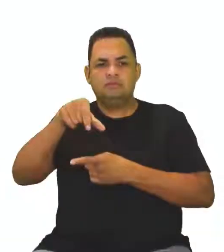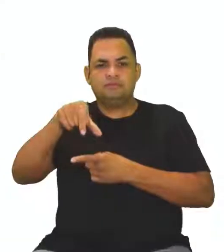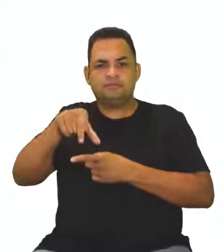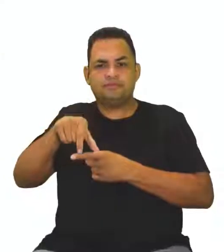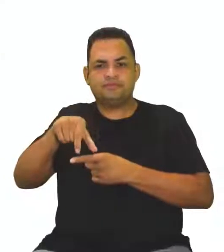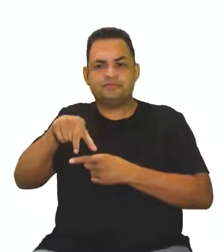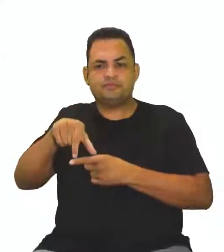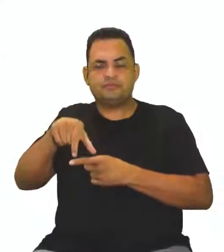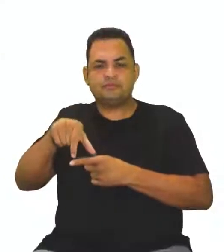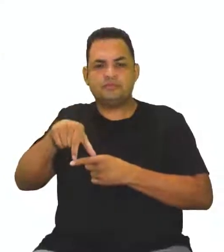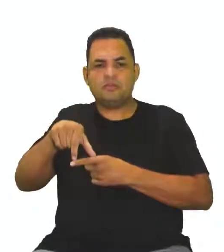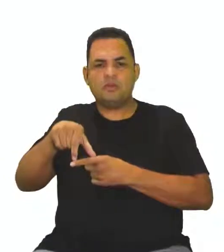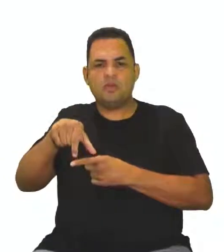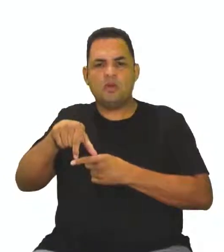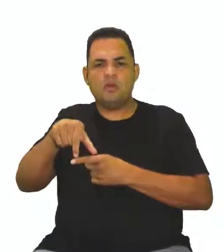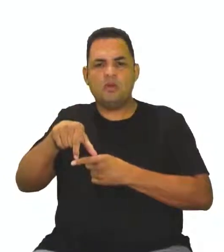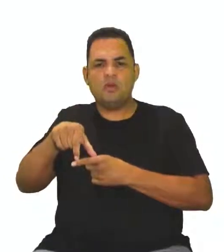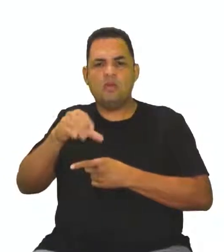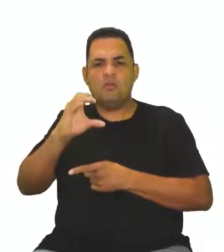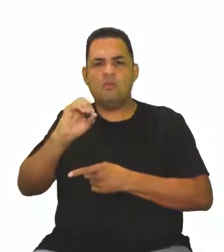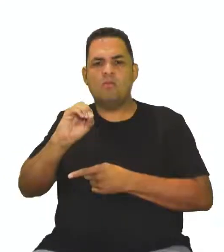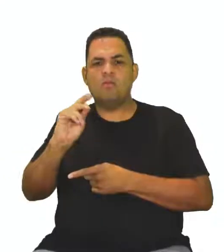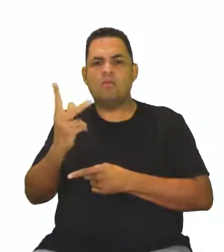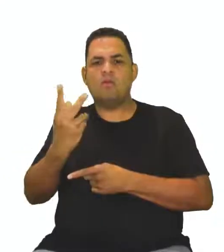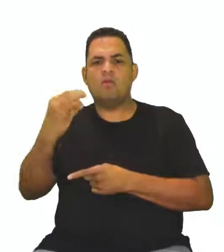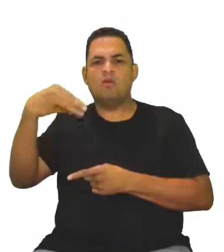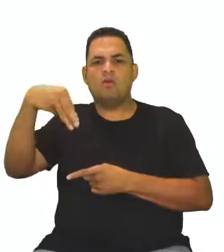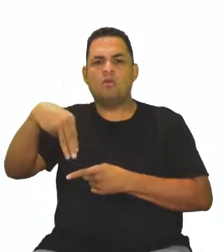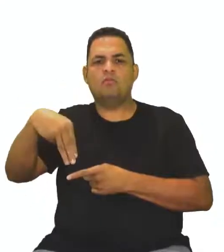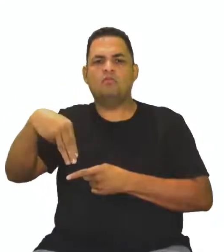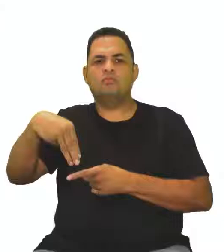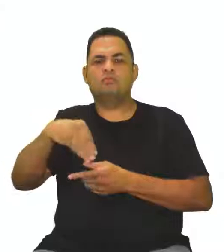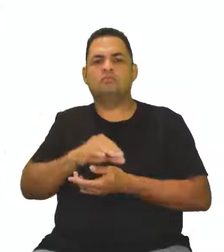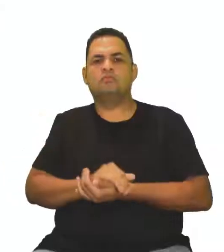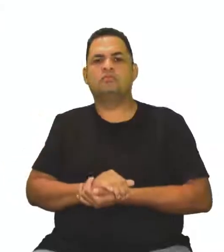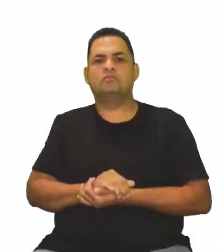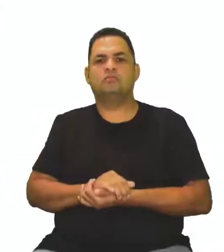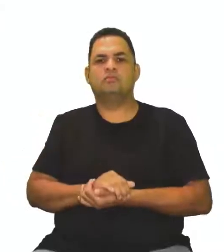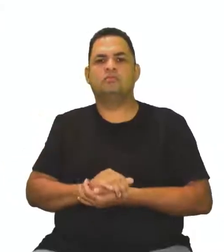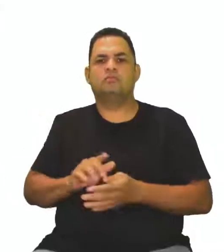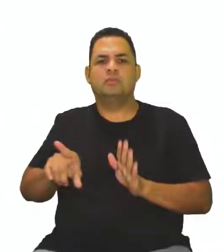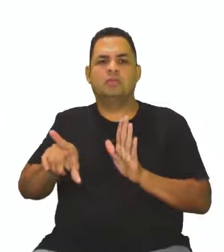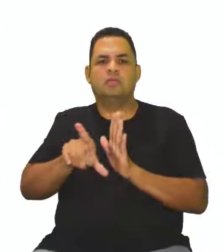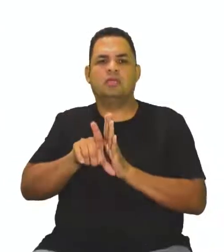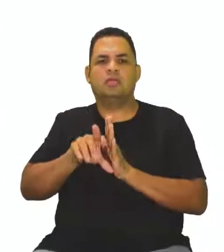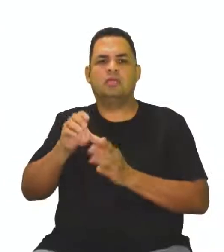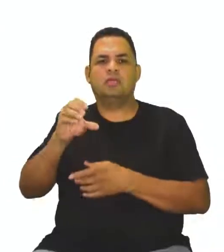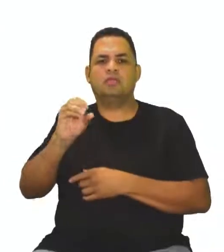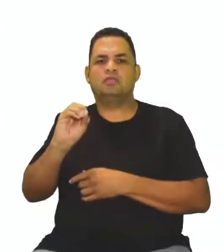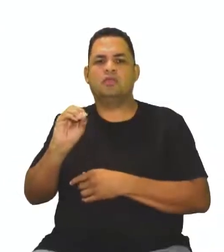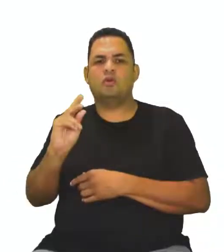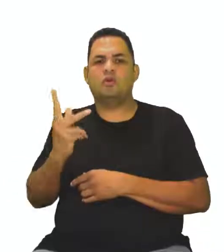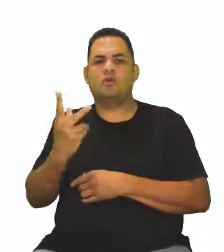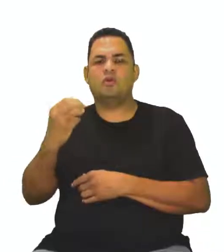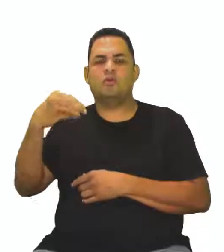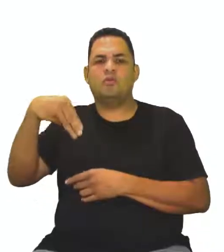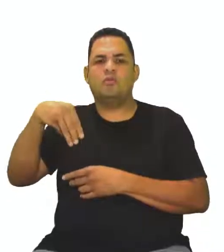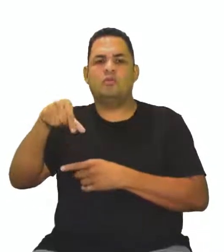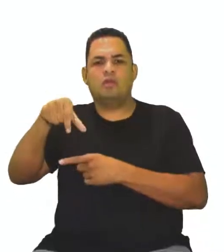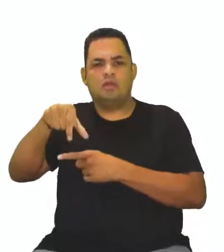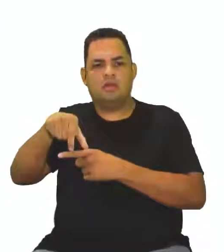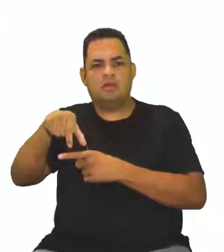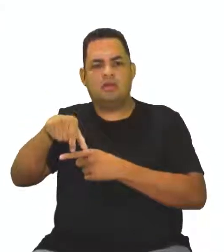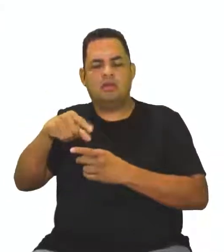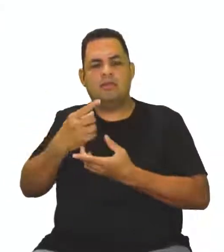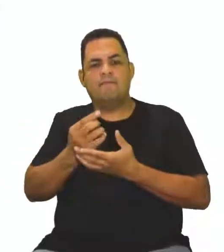Ohmímetro vem de Ohm, né, pessoal? Não é um Ohm da yoga, não. É Ohm da nossa lei de Ohm. Ele é um instrumento de medida elétrica